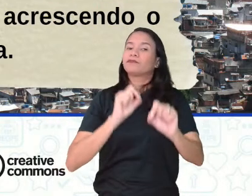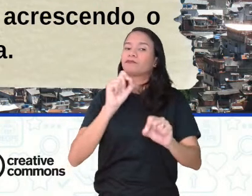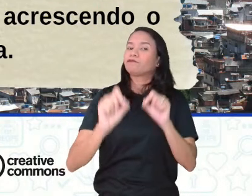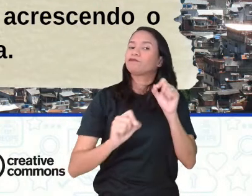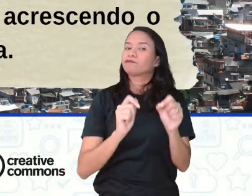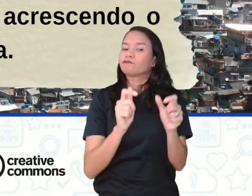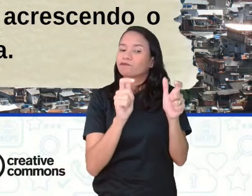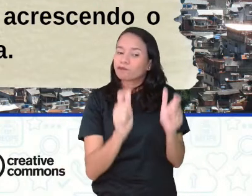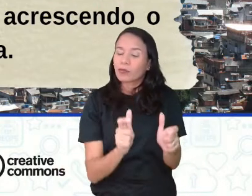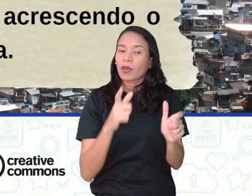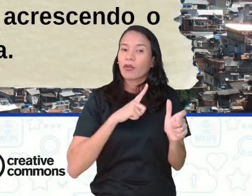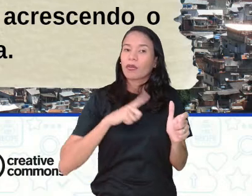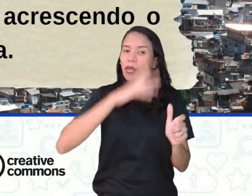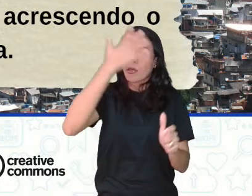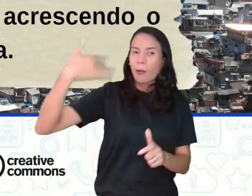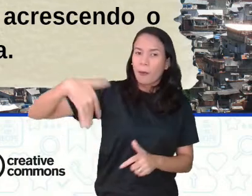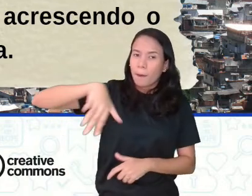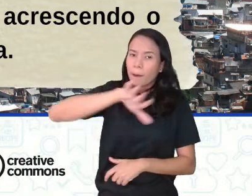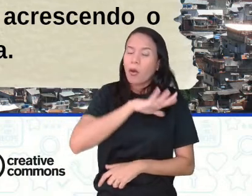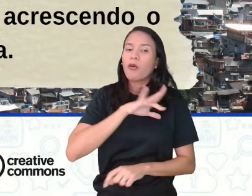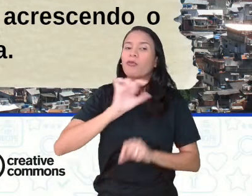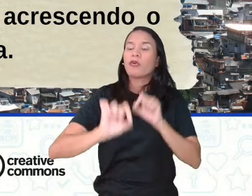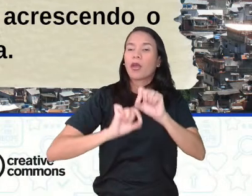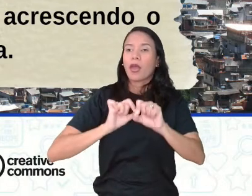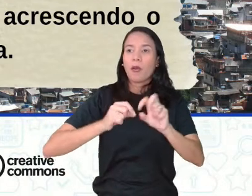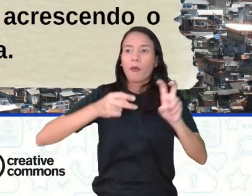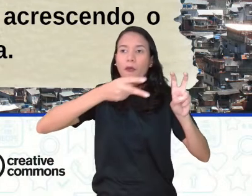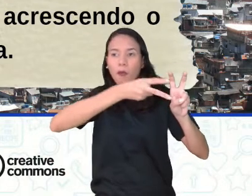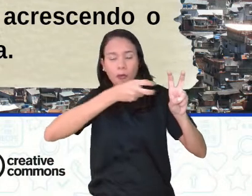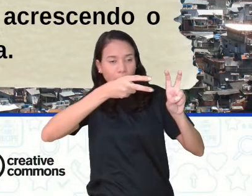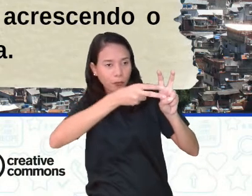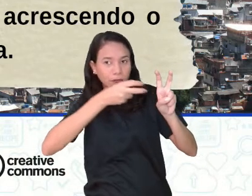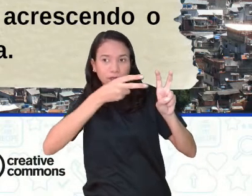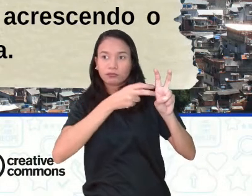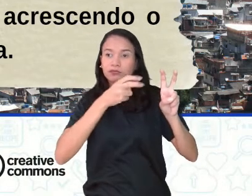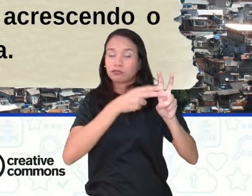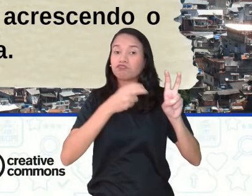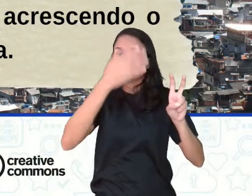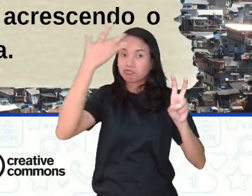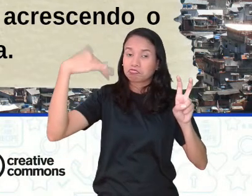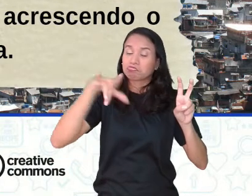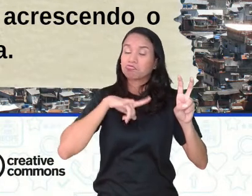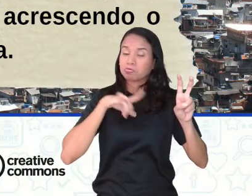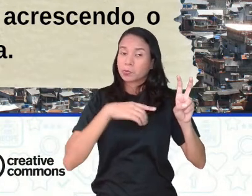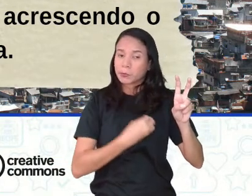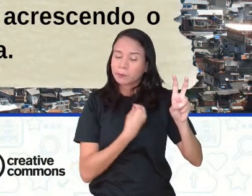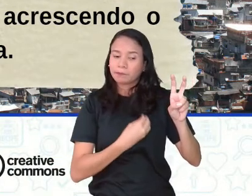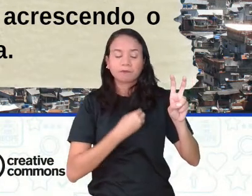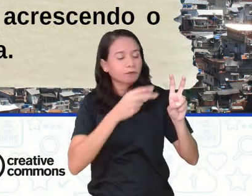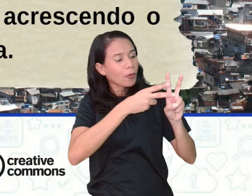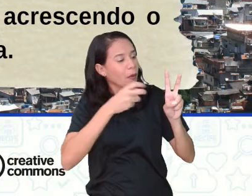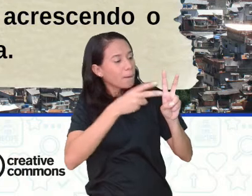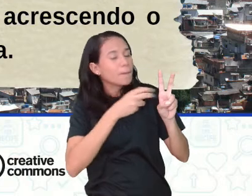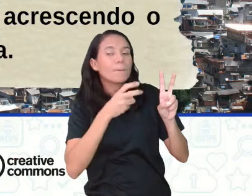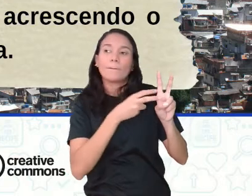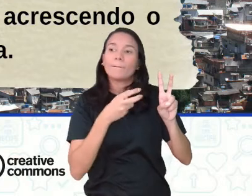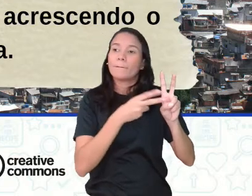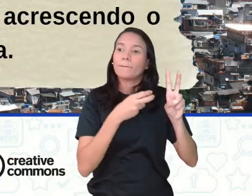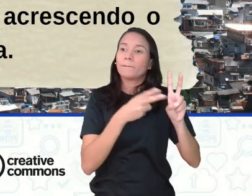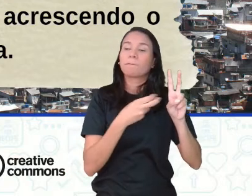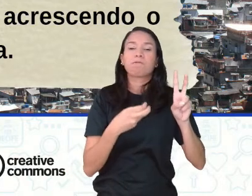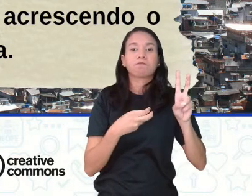habitavam os povos guaranis, aqueles povos que estavam aqui, né, os pré-colombianos,